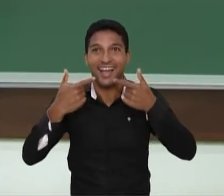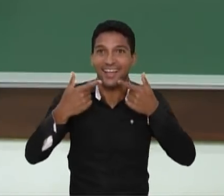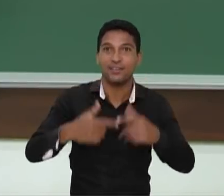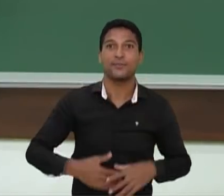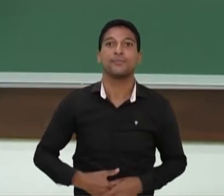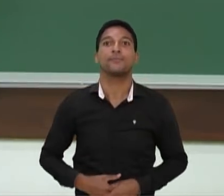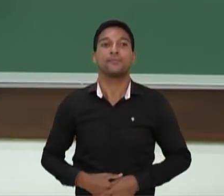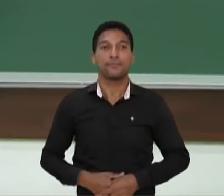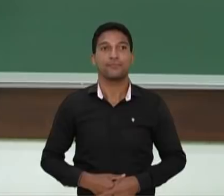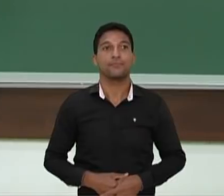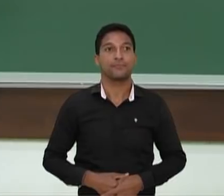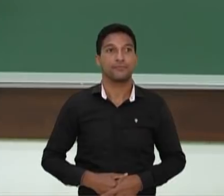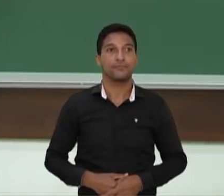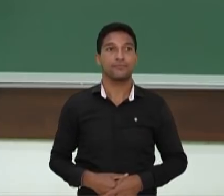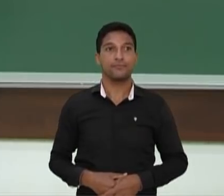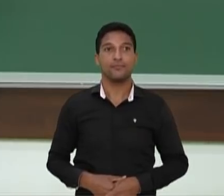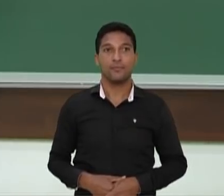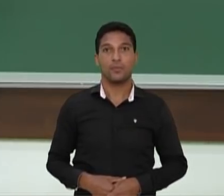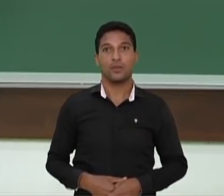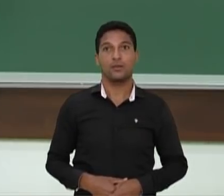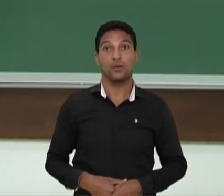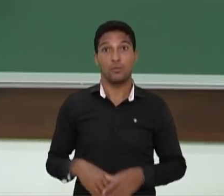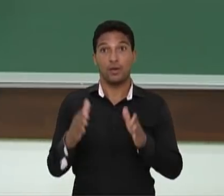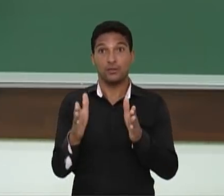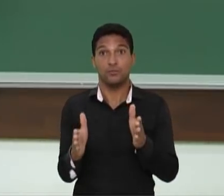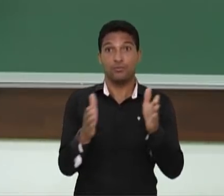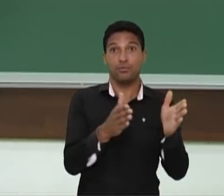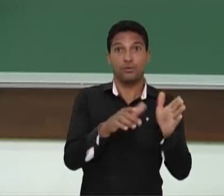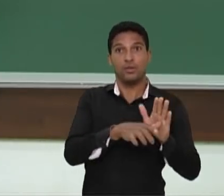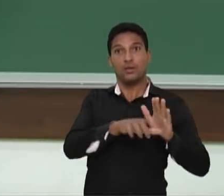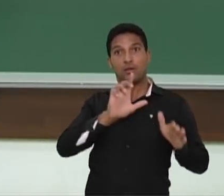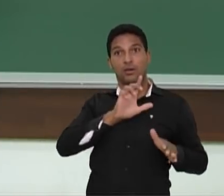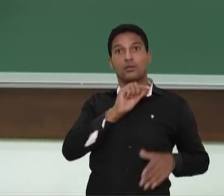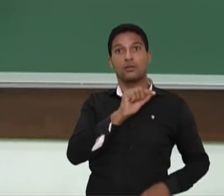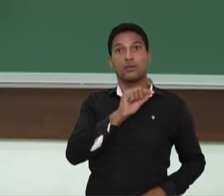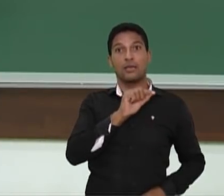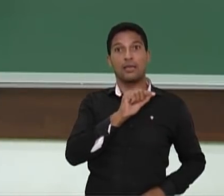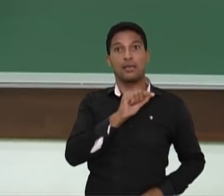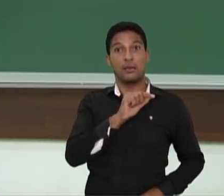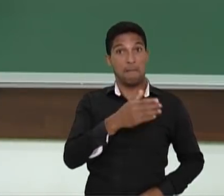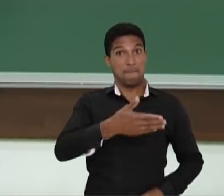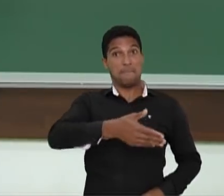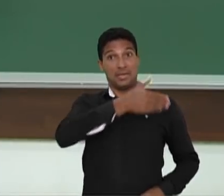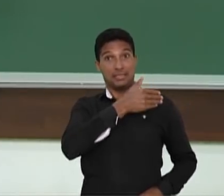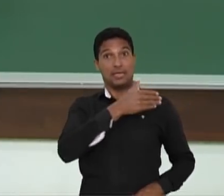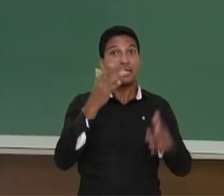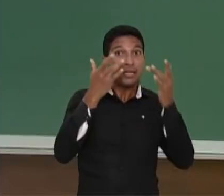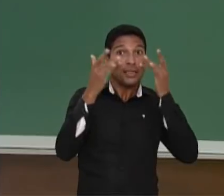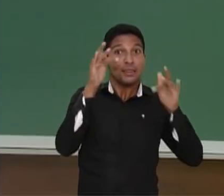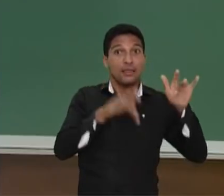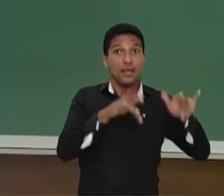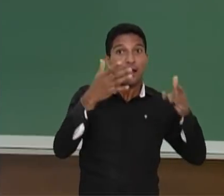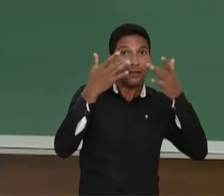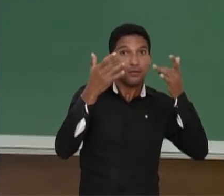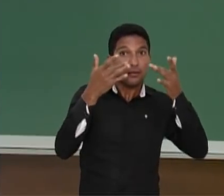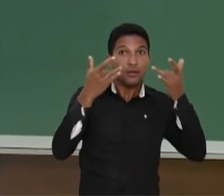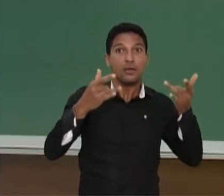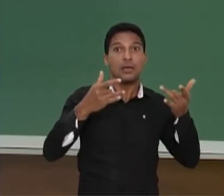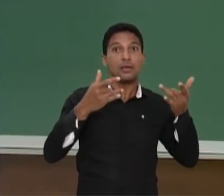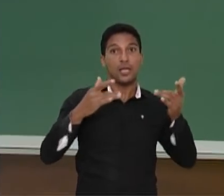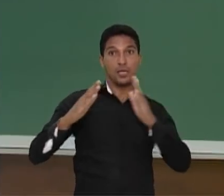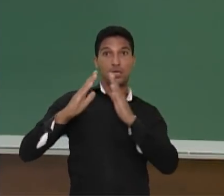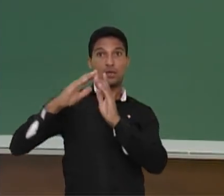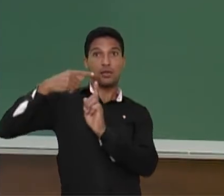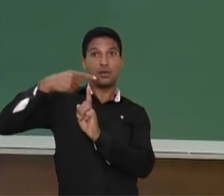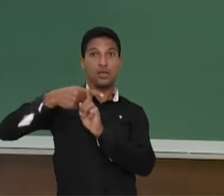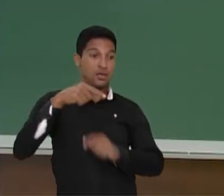dos autos, antes deles surgirem, o teatro era considerado pecado. Por quê? Né? Porque